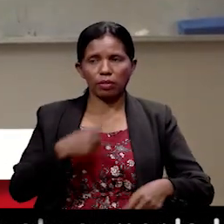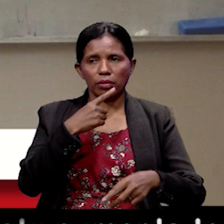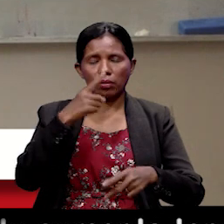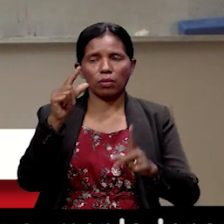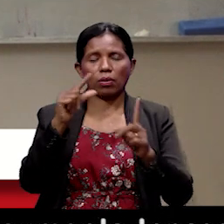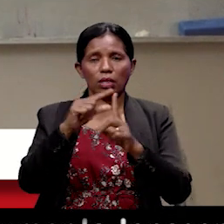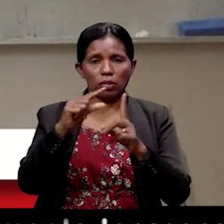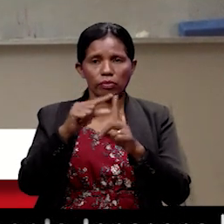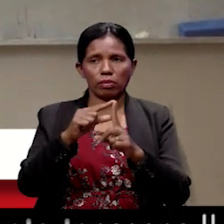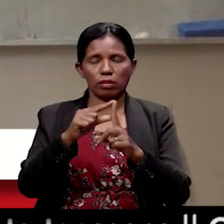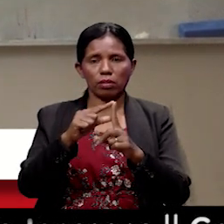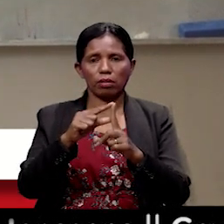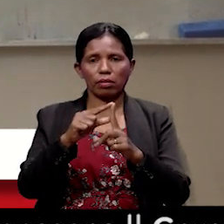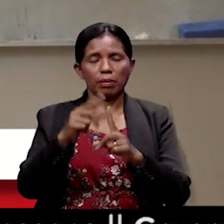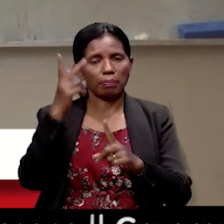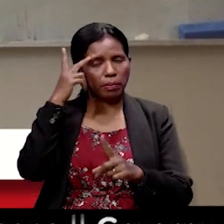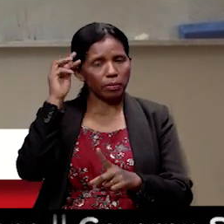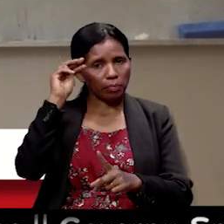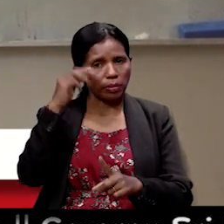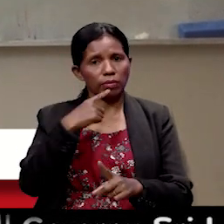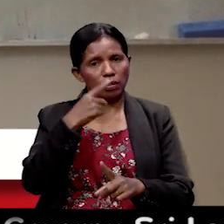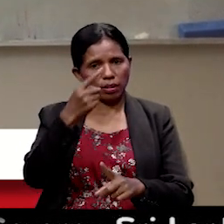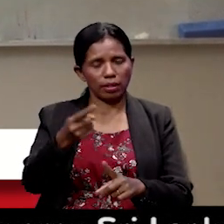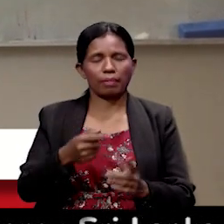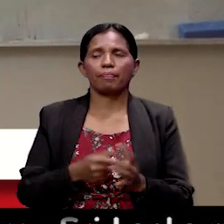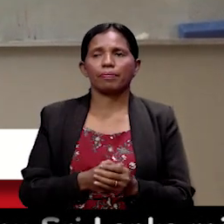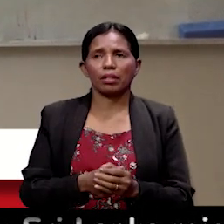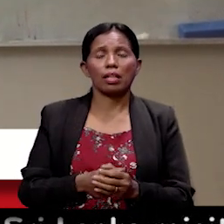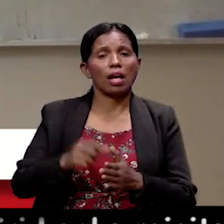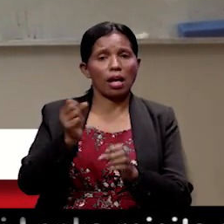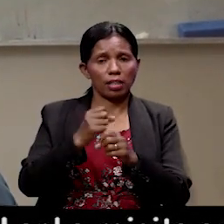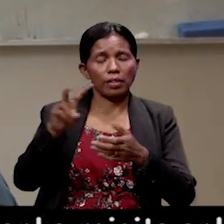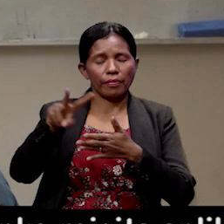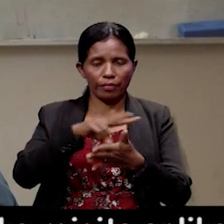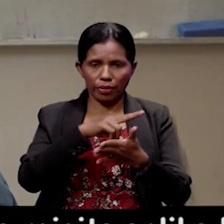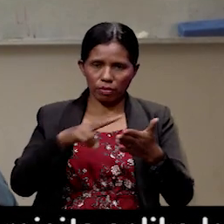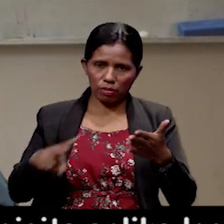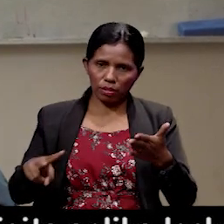holiofuan nebe ma primeiro ministro Fosai, ne viola